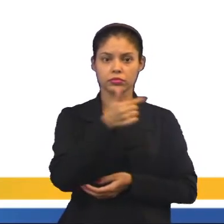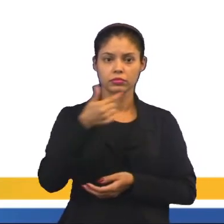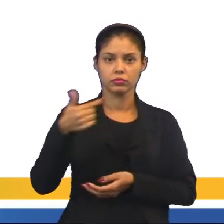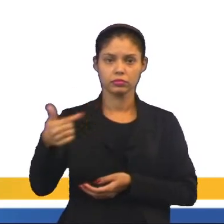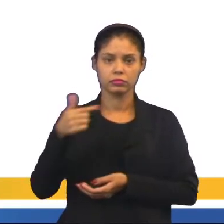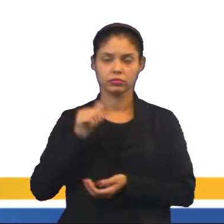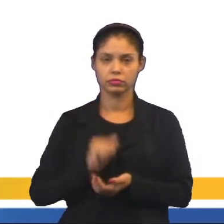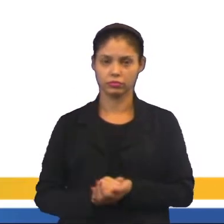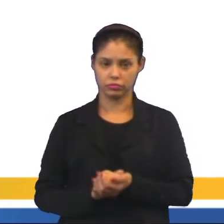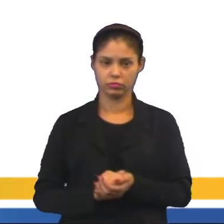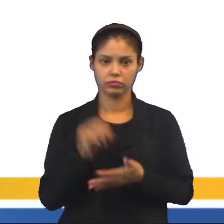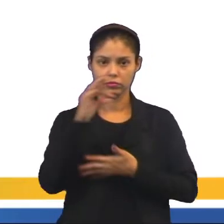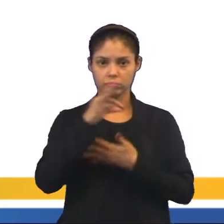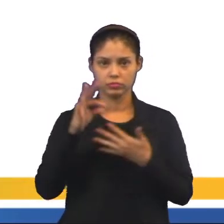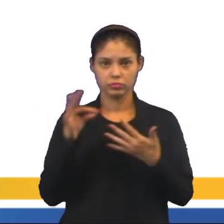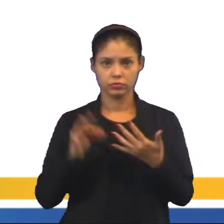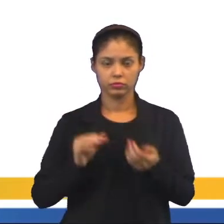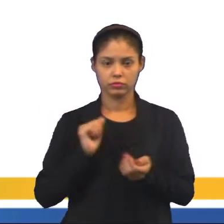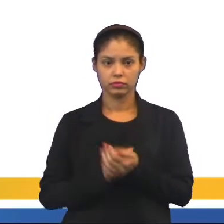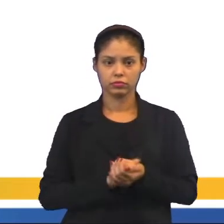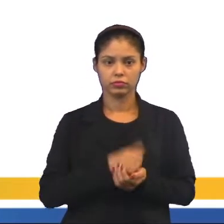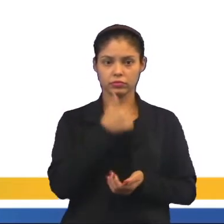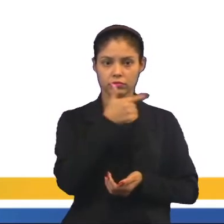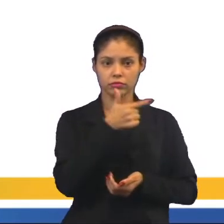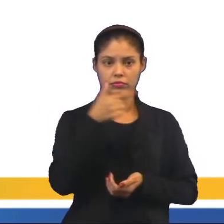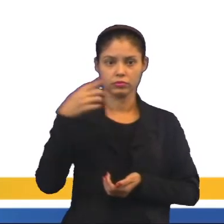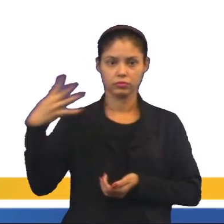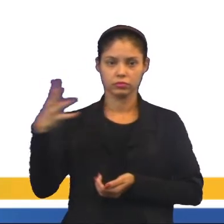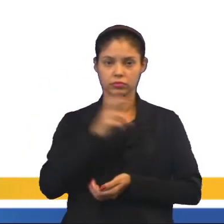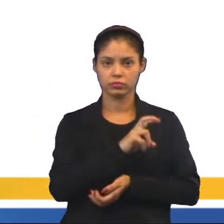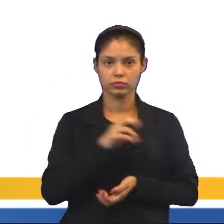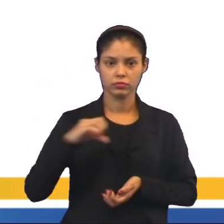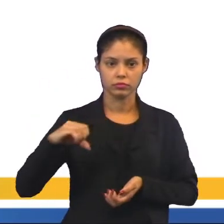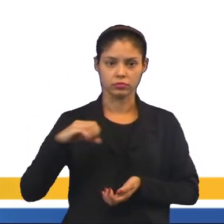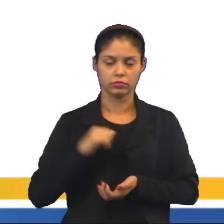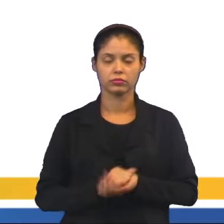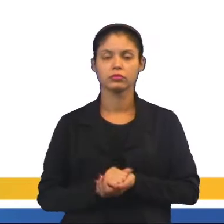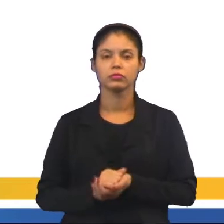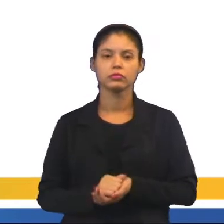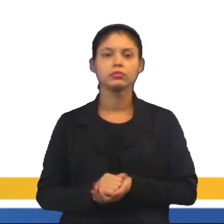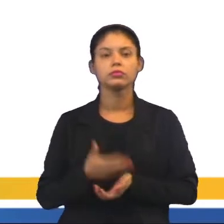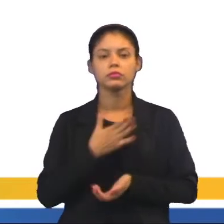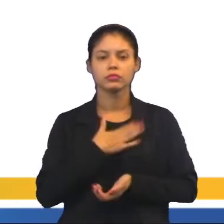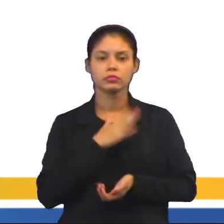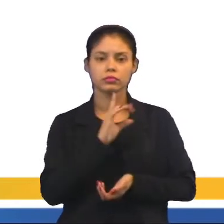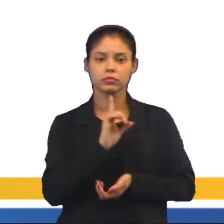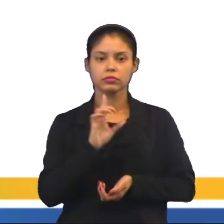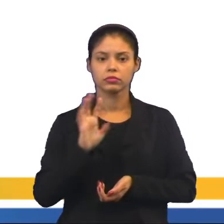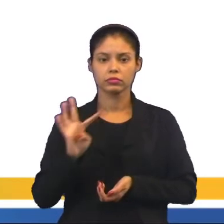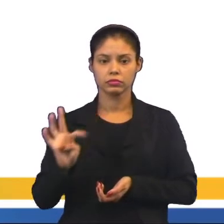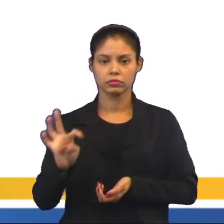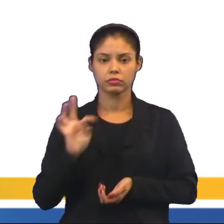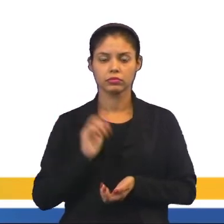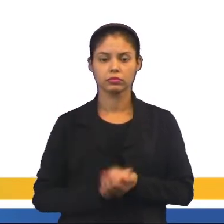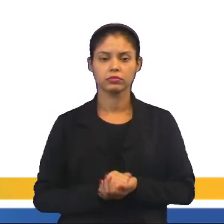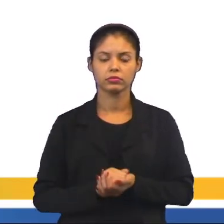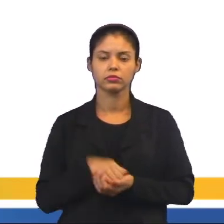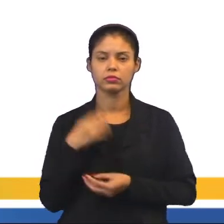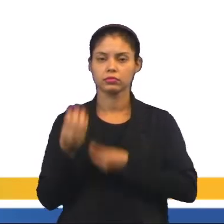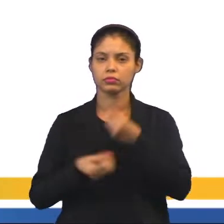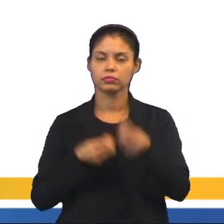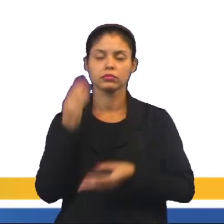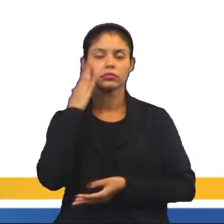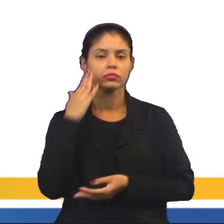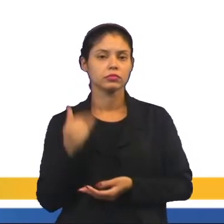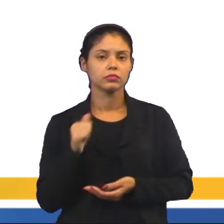2, sendo os elementos 2 e 4, 5 e 9. Então, a minha determinante de aí, como é que eu